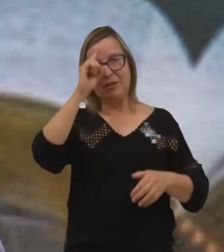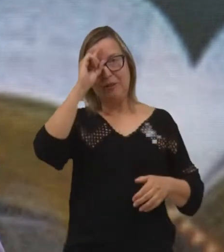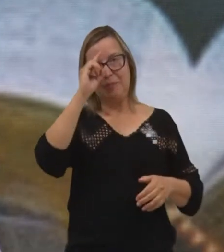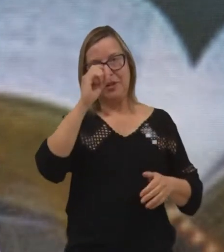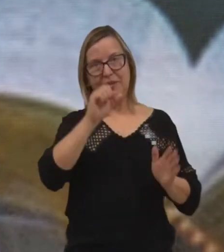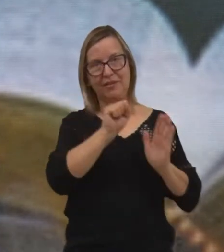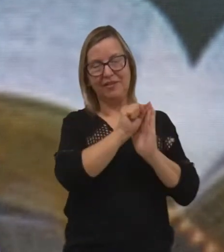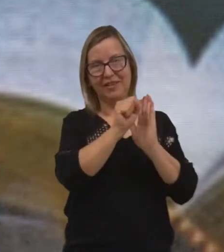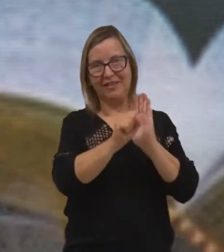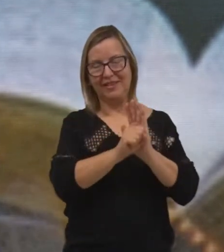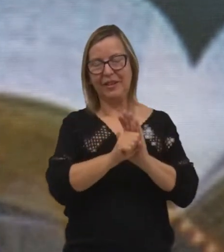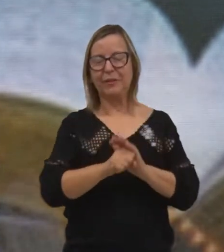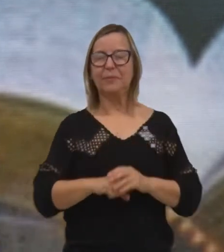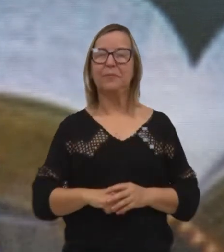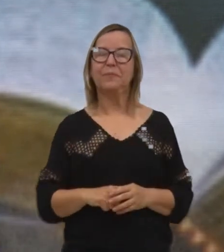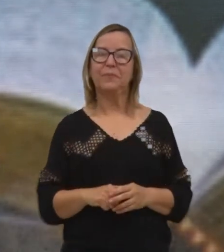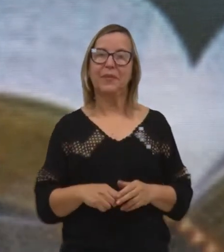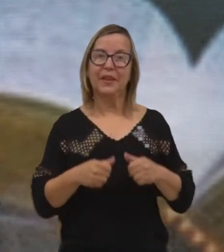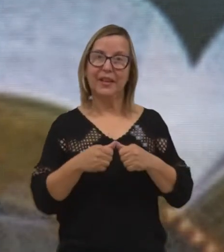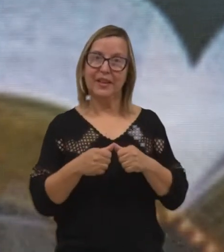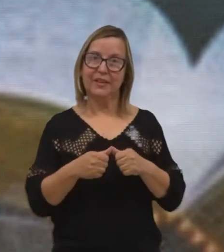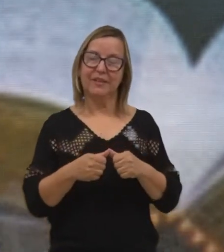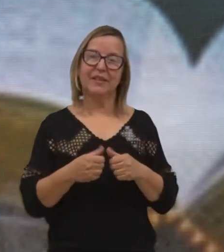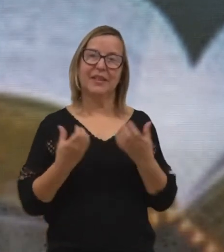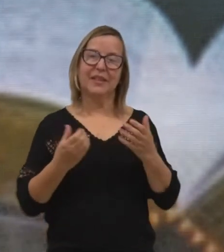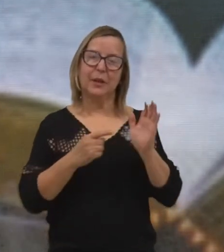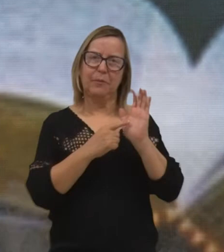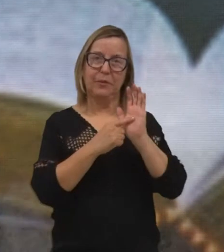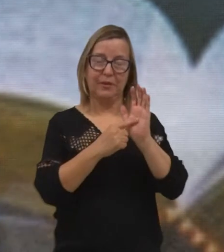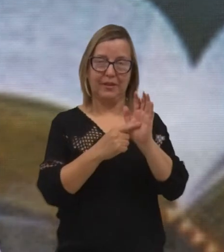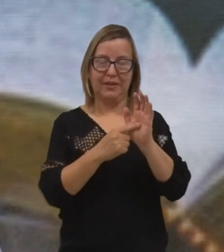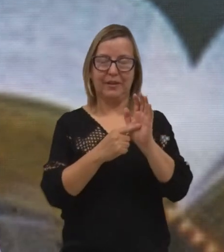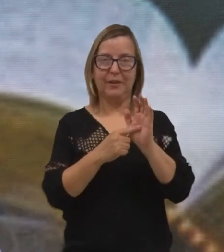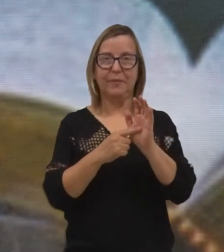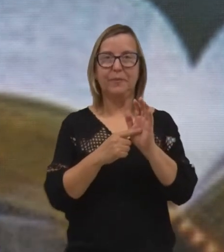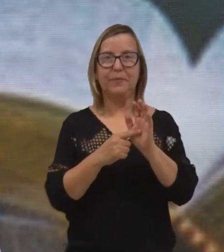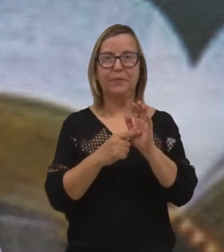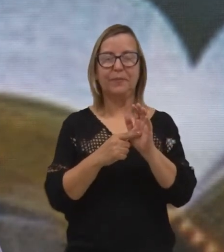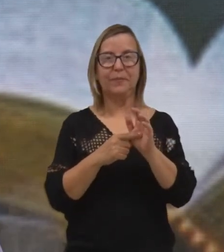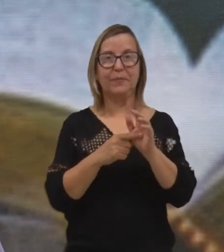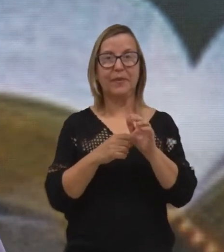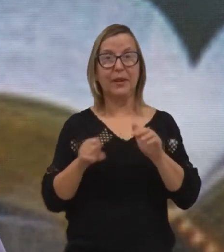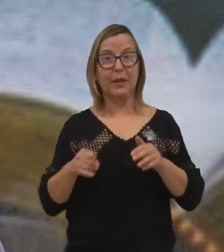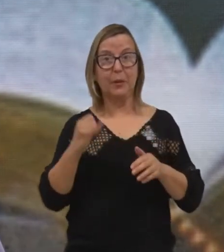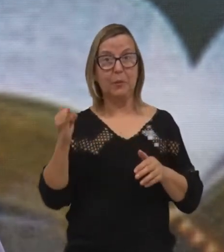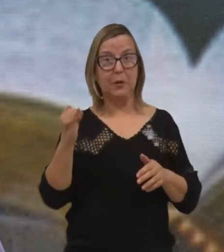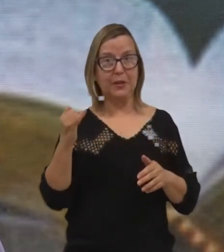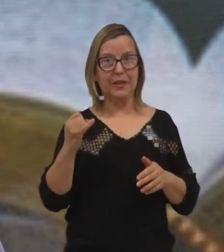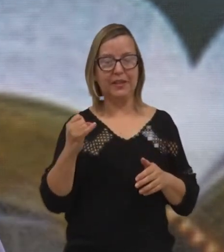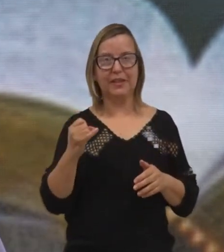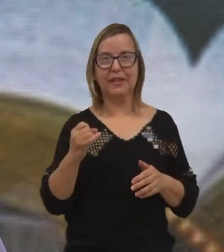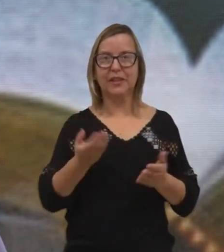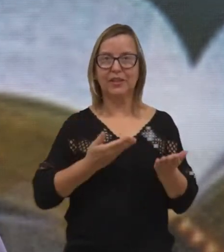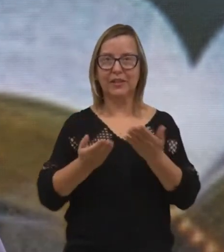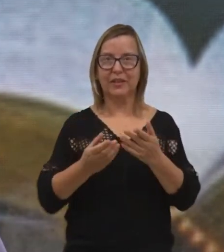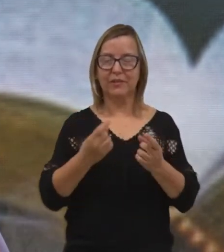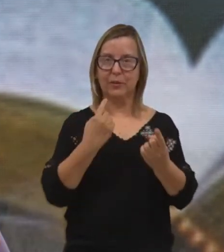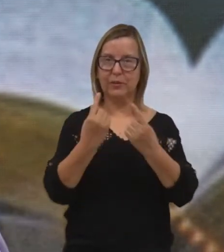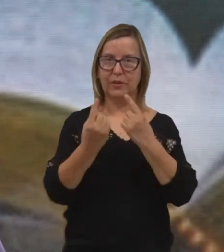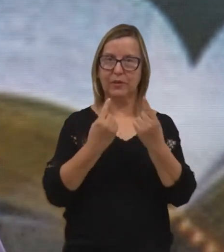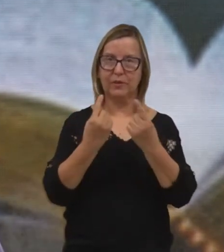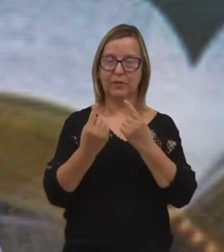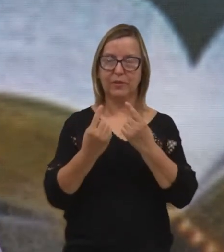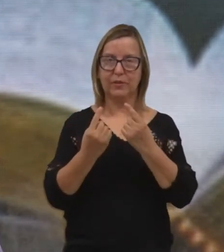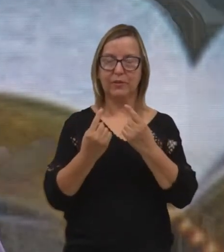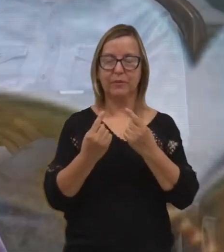eu queria enfatizar um aspecto muito importante, né, desse serviço, uns aos outros, é que a